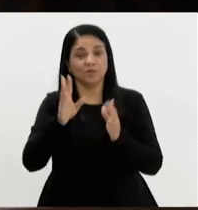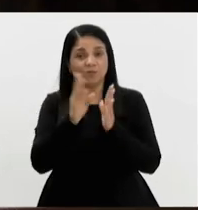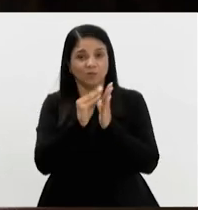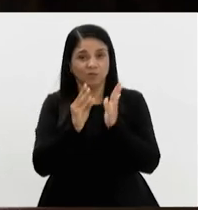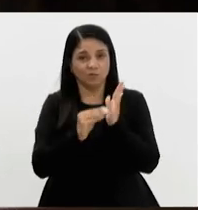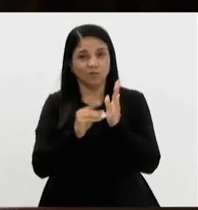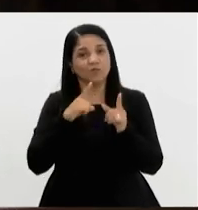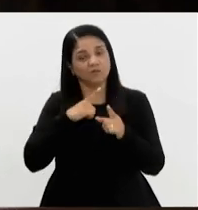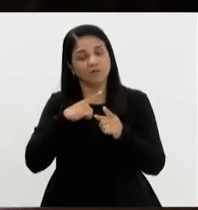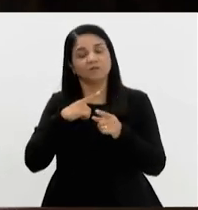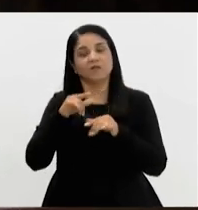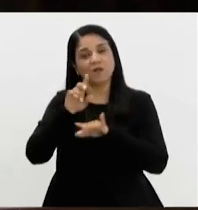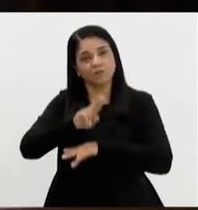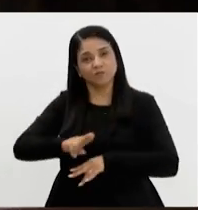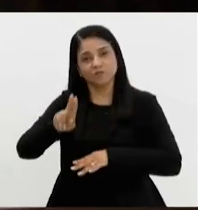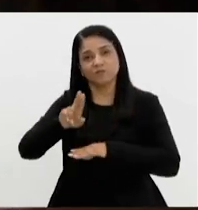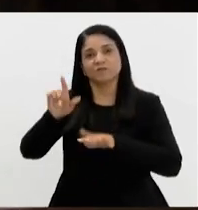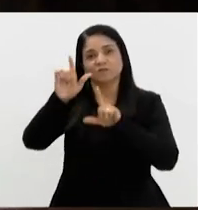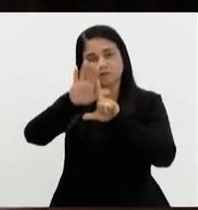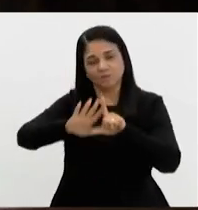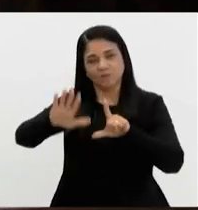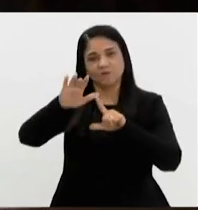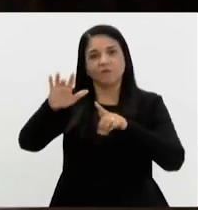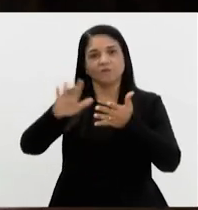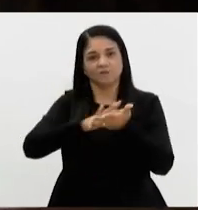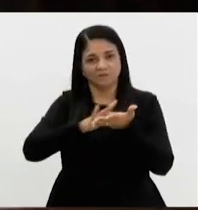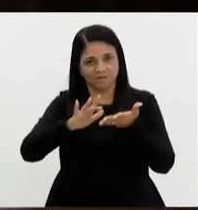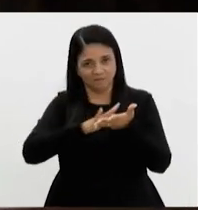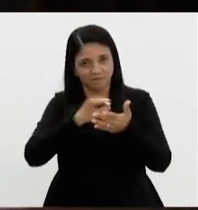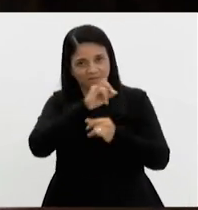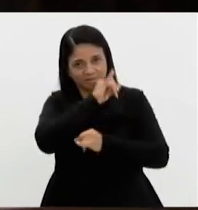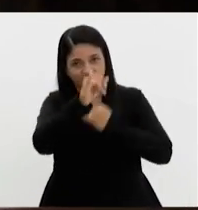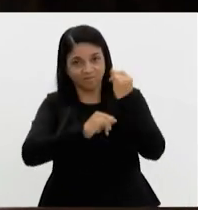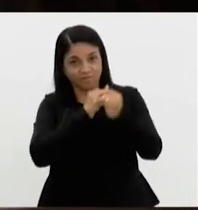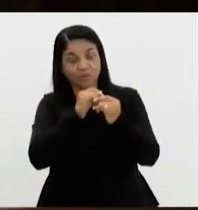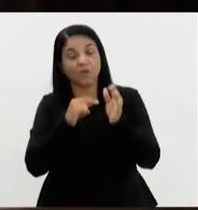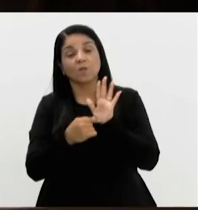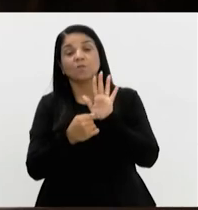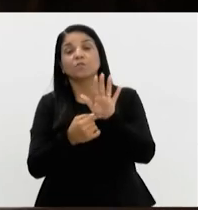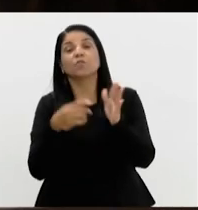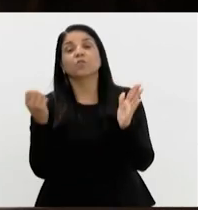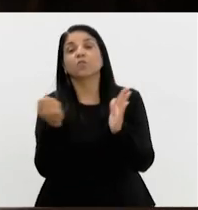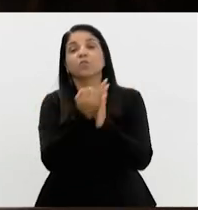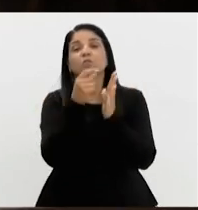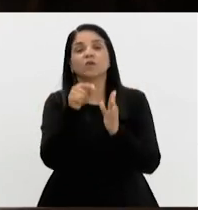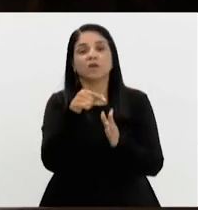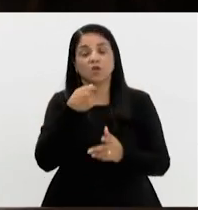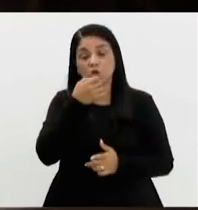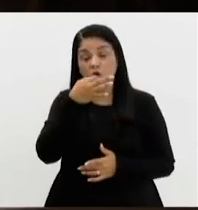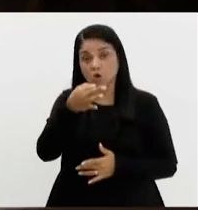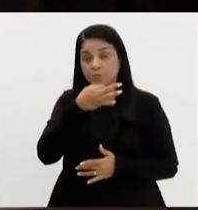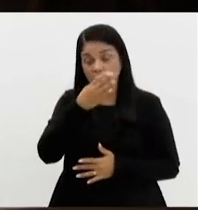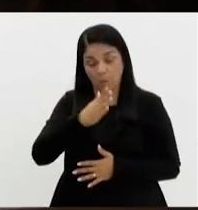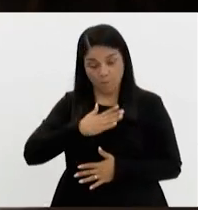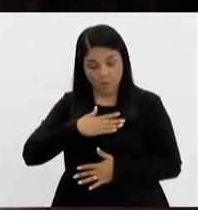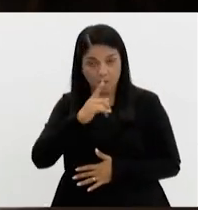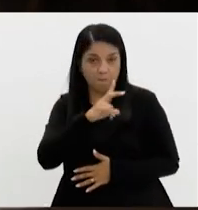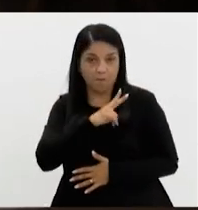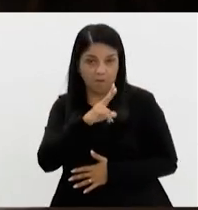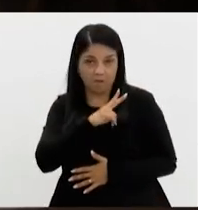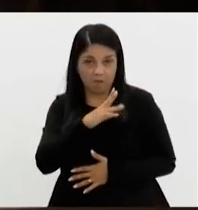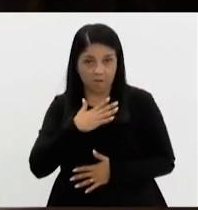plataformas de internet muito bem é importante destacar o seguinte e eu falo como opinião pessoal